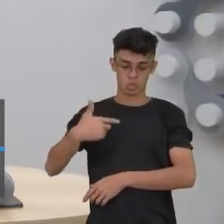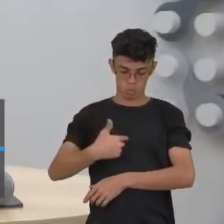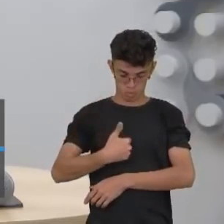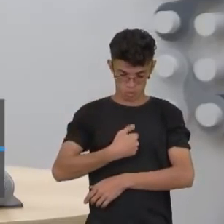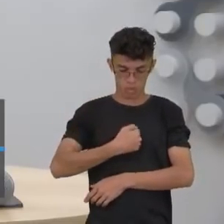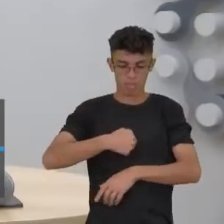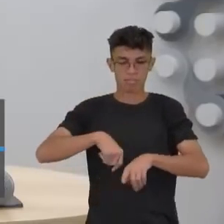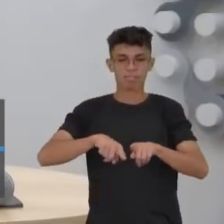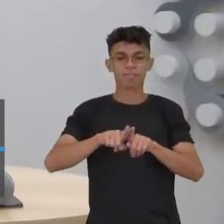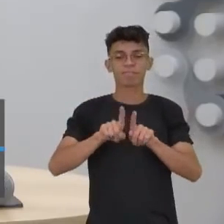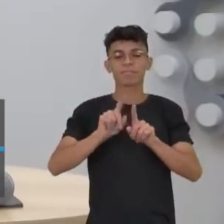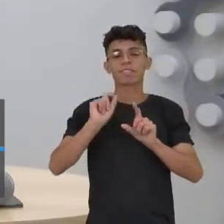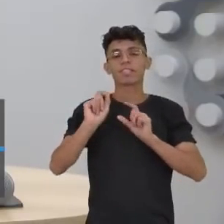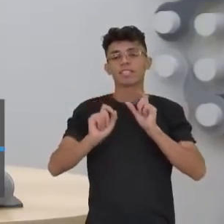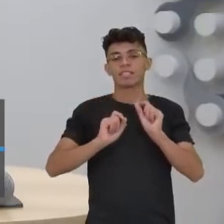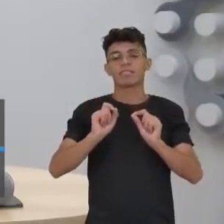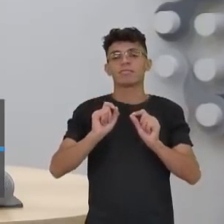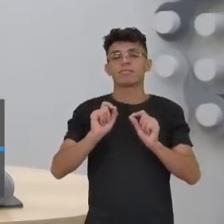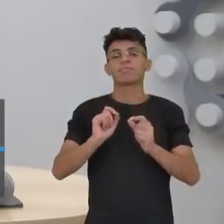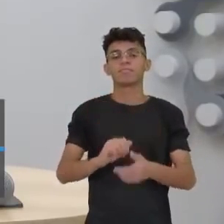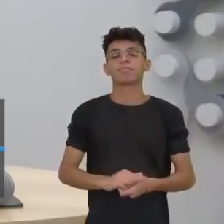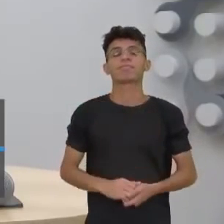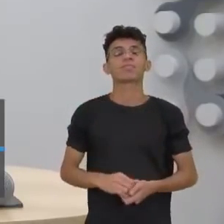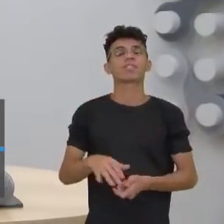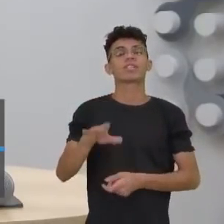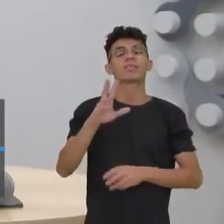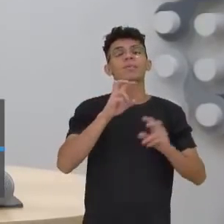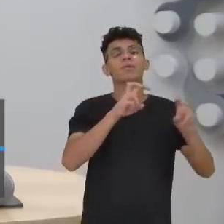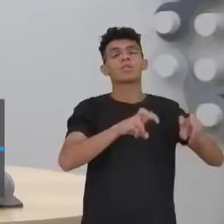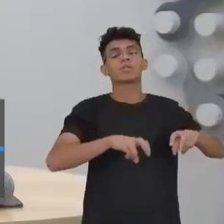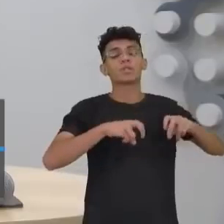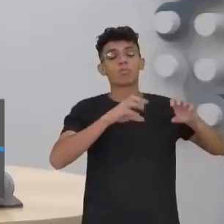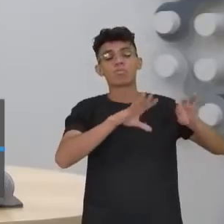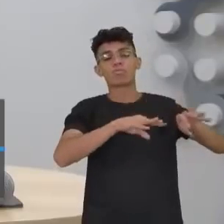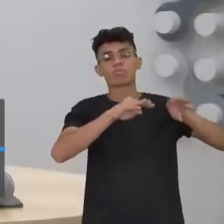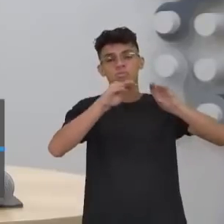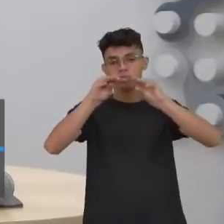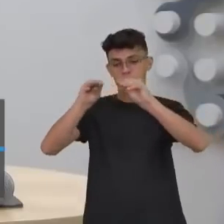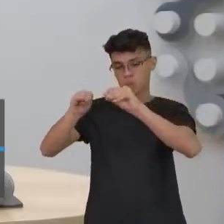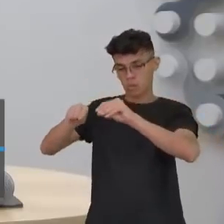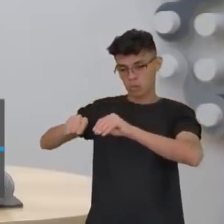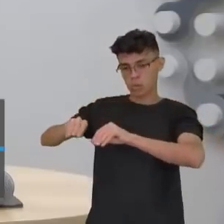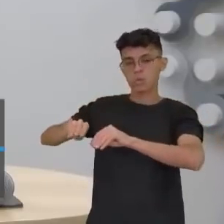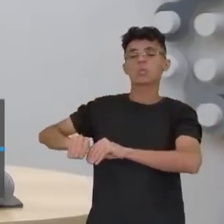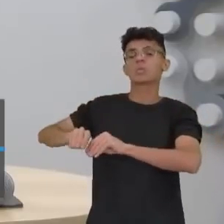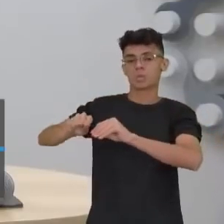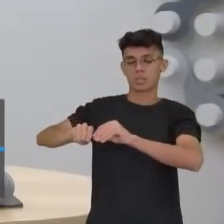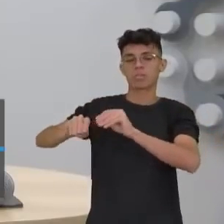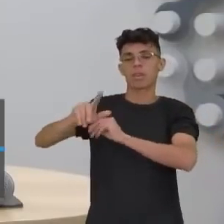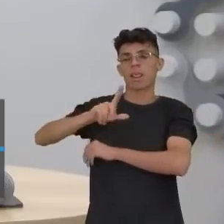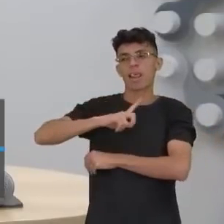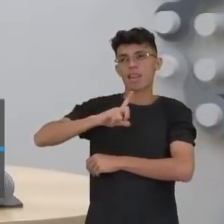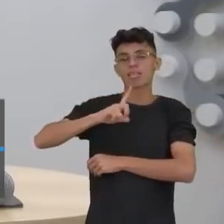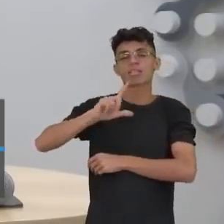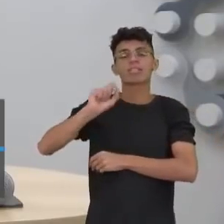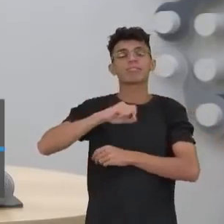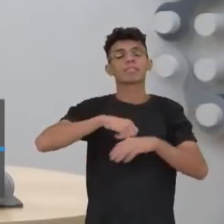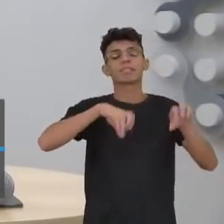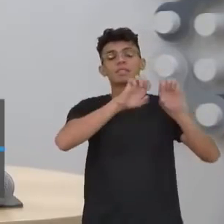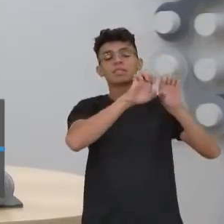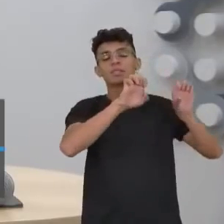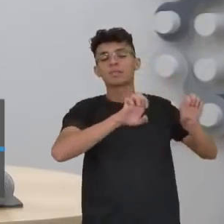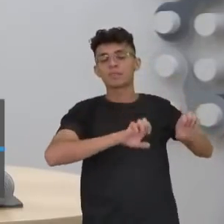industrialização, a agricultura de exportação também fortalecida, ou seja, outras estruturas começaram a